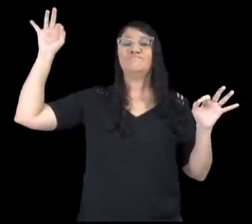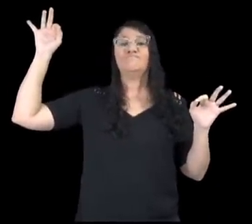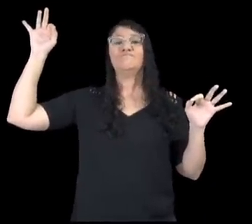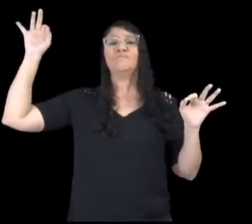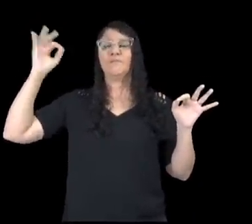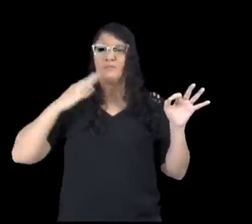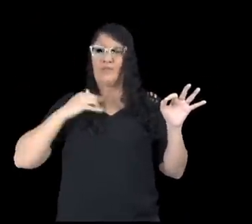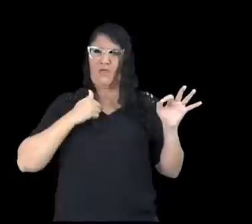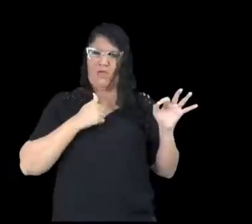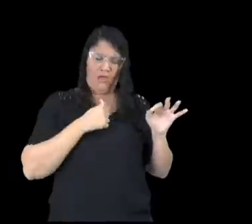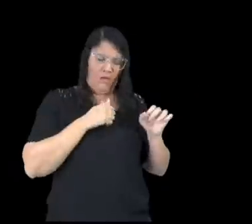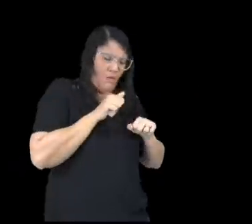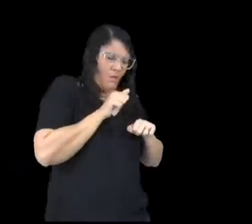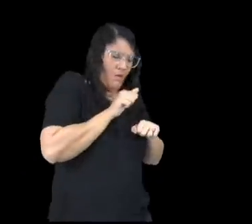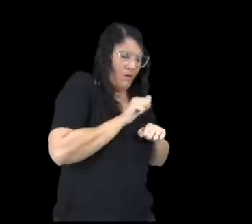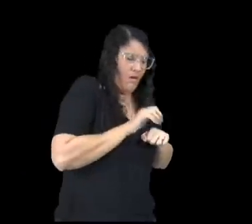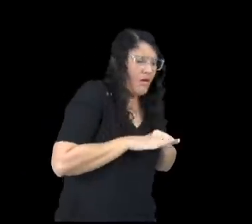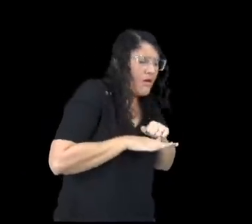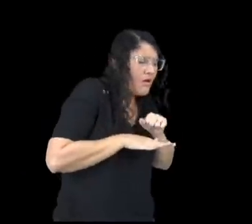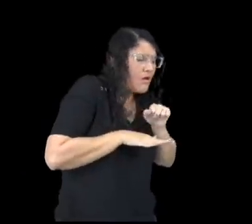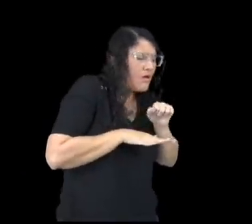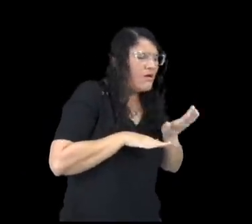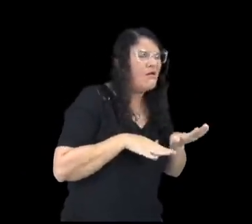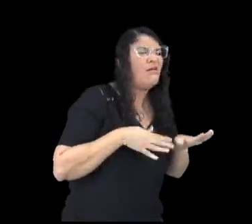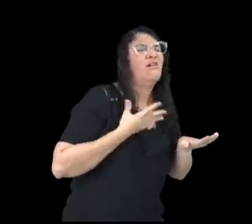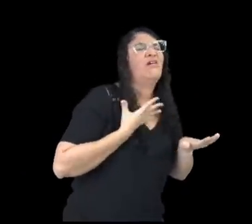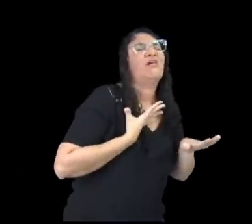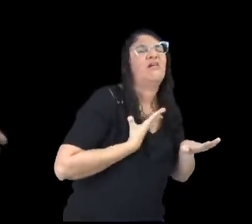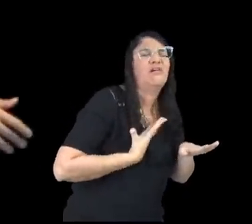os meus pés tão cansados.